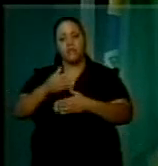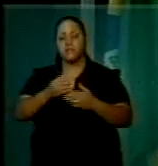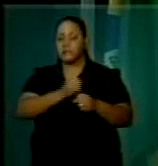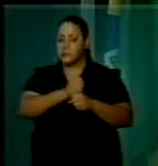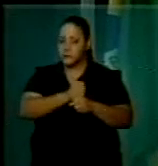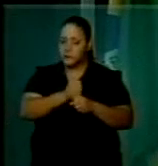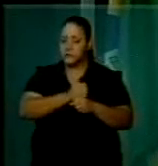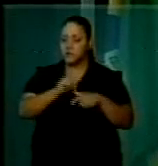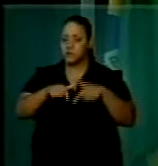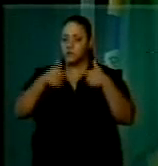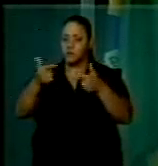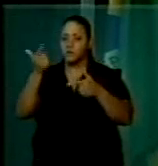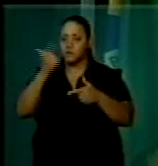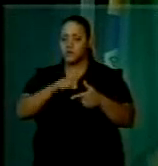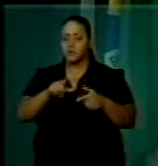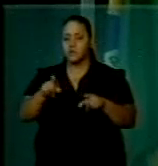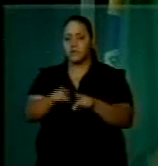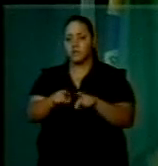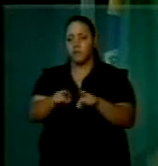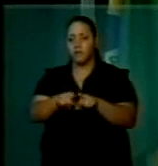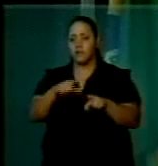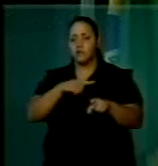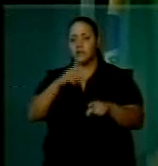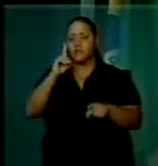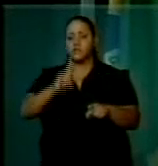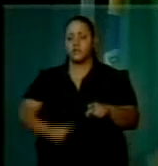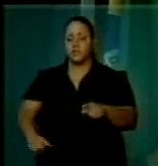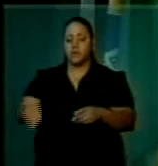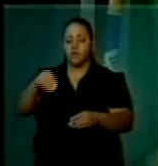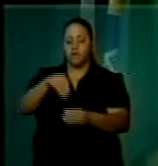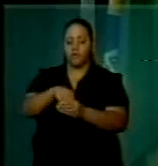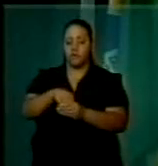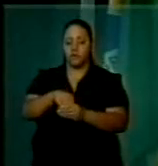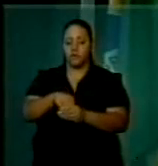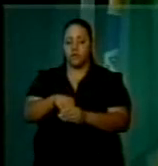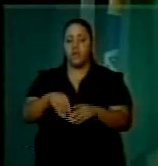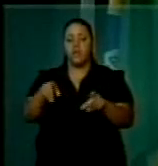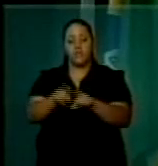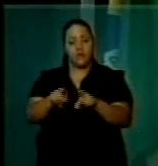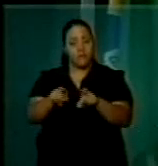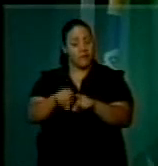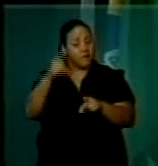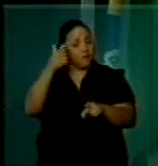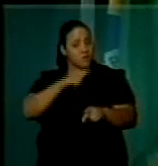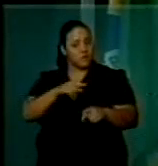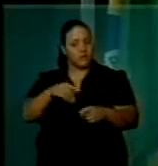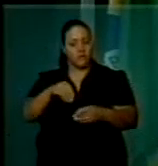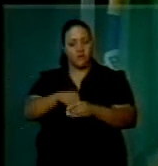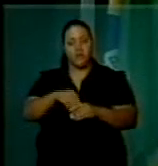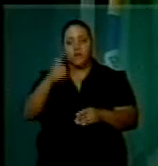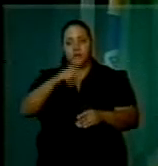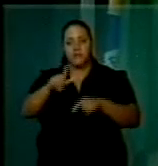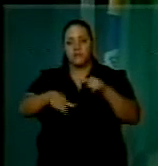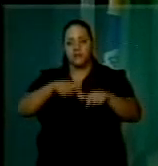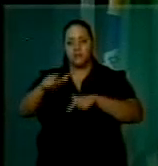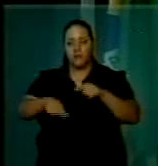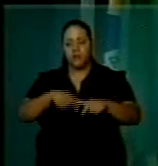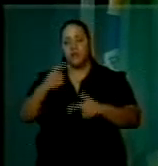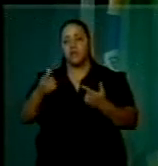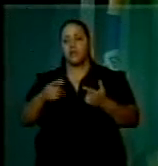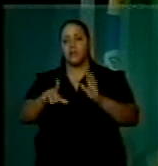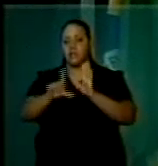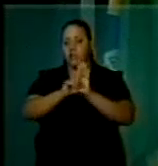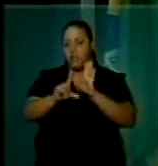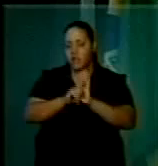de reivindicações e discussões, o direito de votar e ser eleitas para os cargos executivos e legislativos.